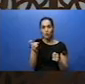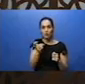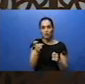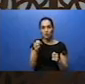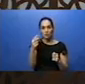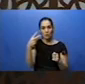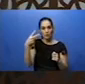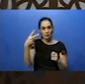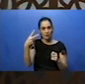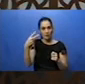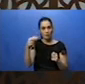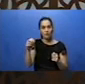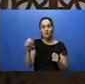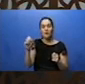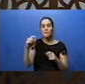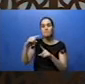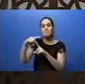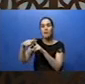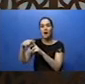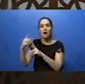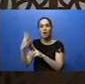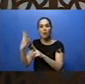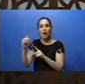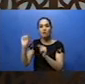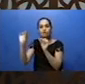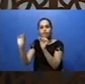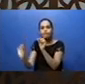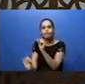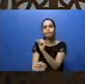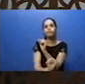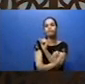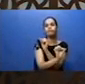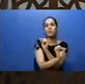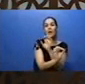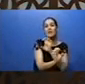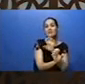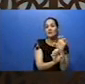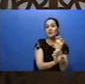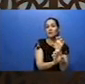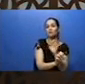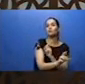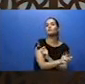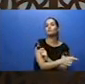4. Passo 4 para o lado esquerdo do sinal de igual.